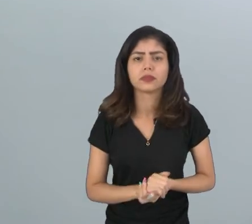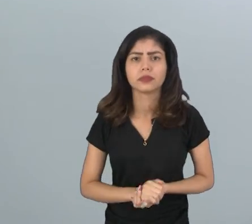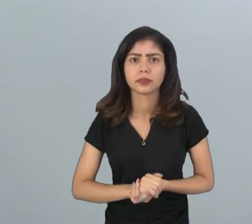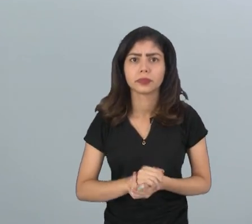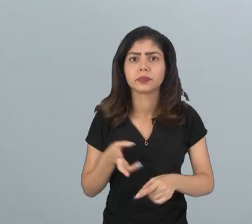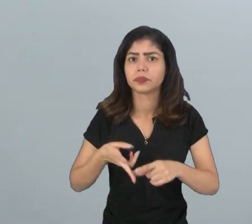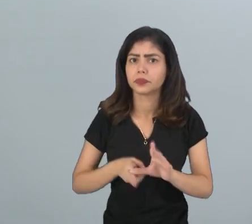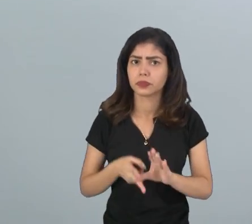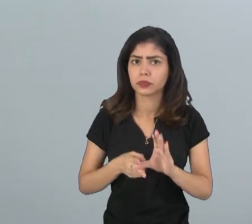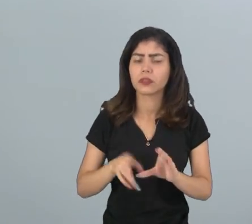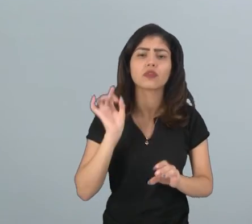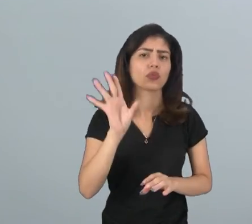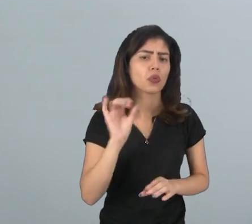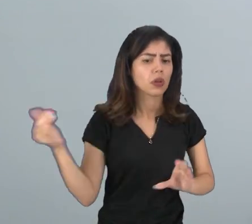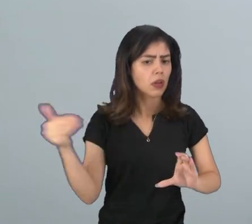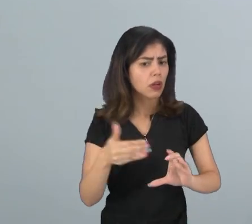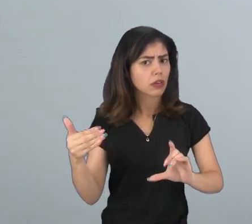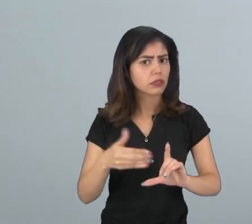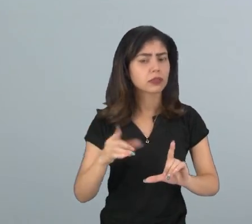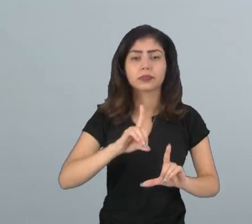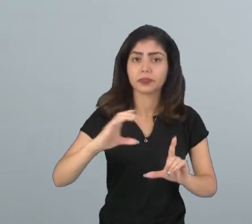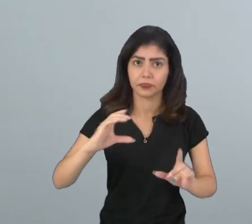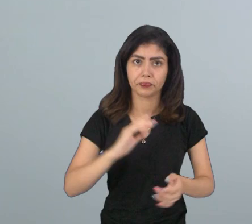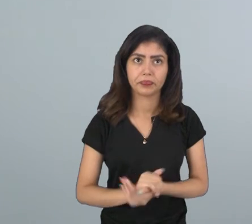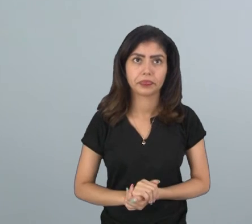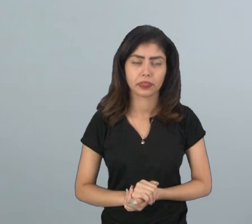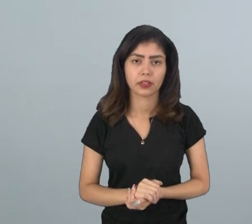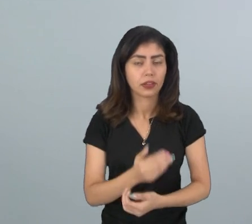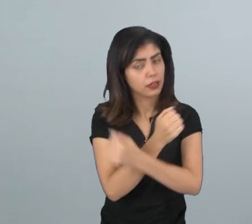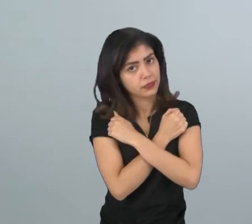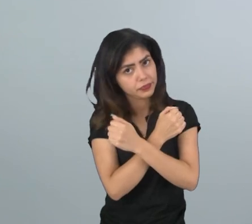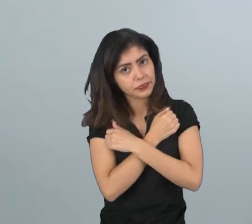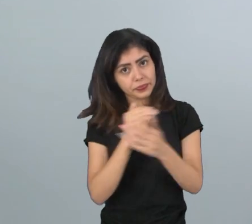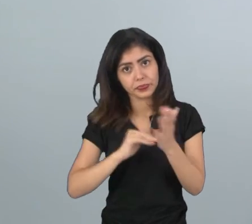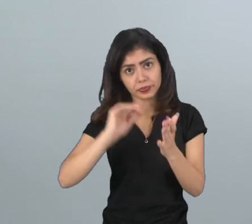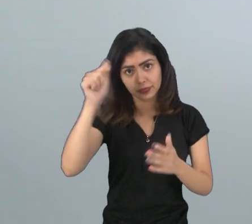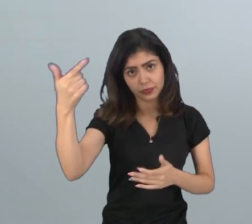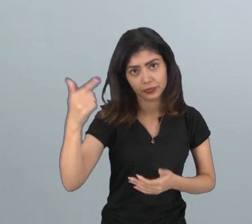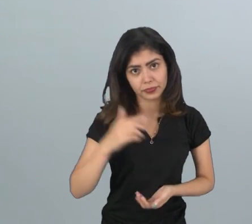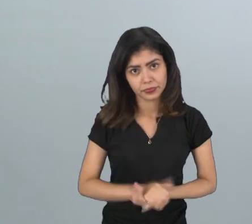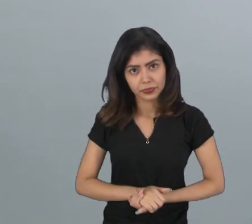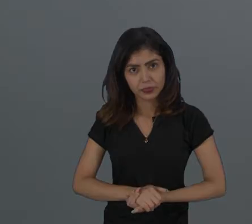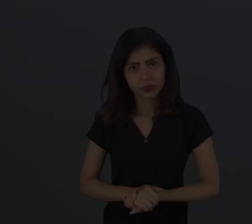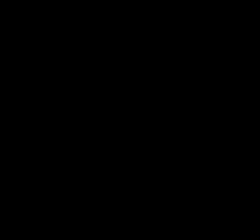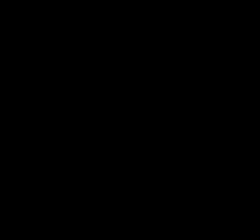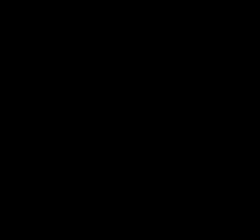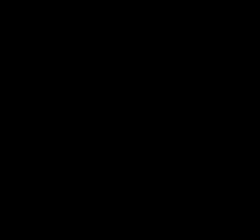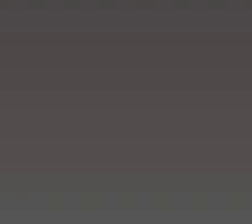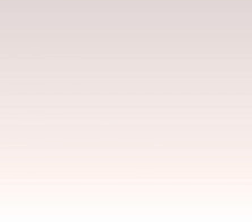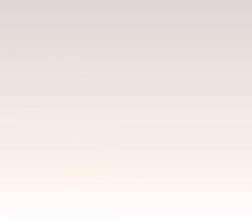componente curricular, basta acessar a plataforma Eduque. Um abraço e até a próxima!